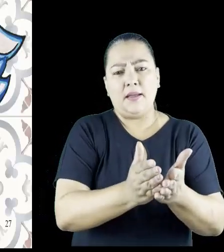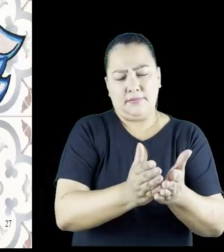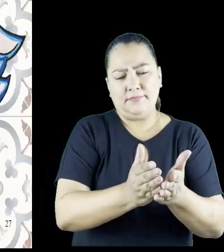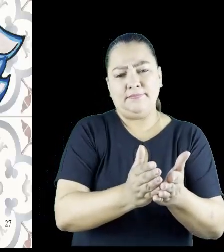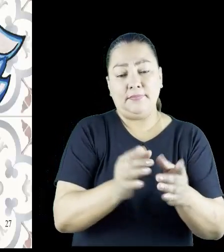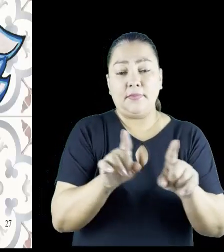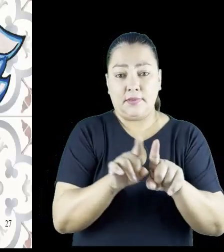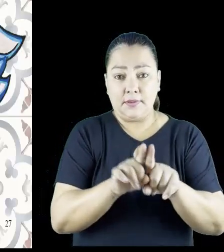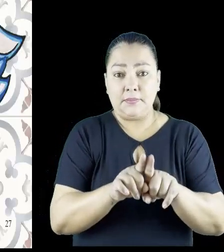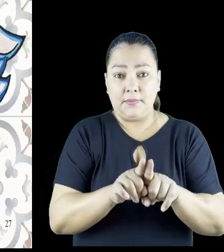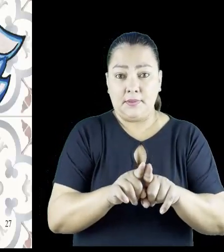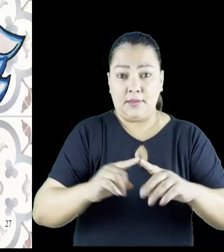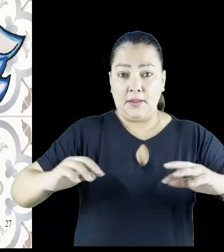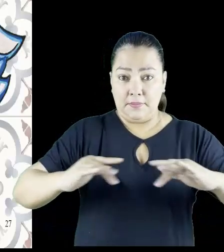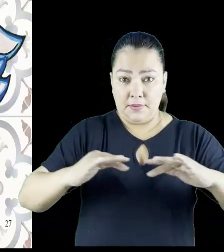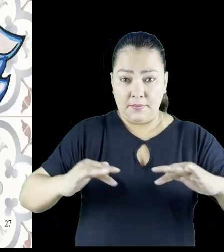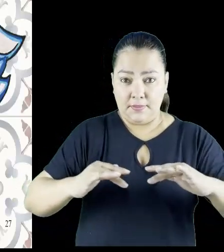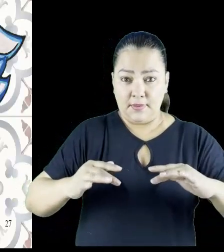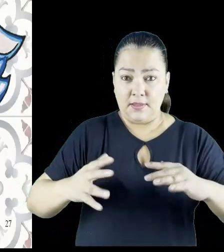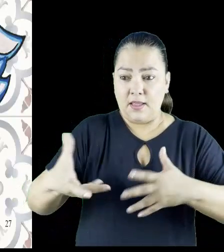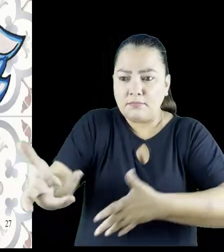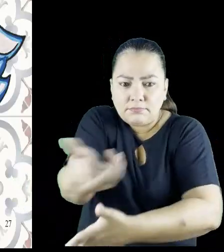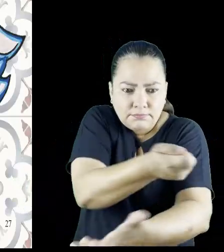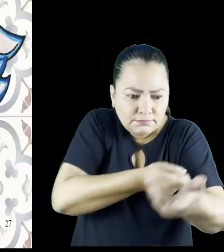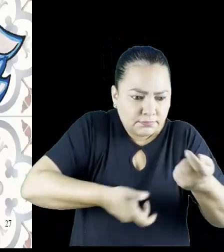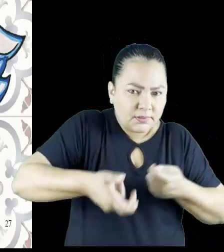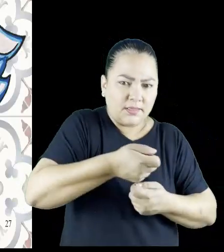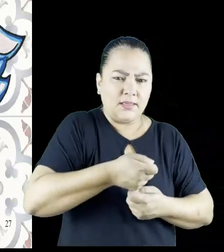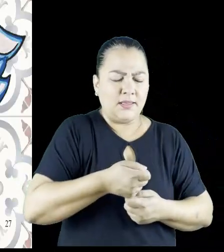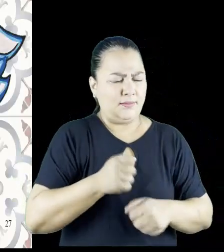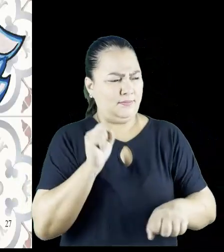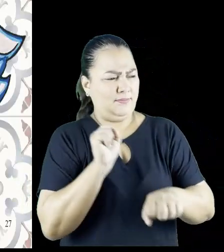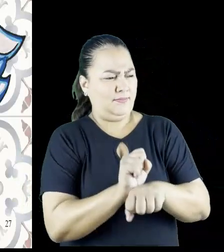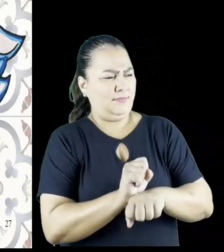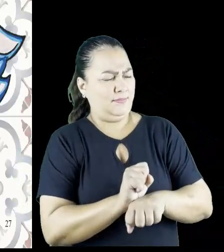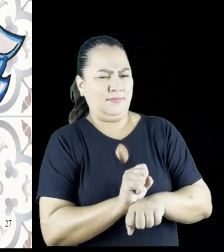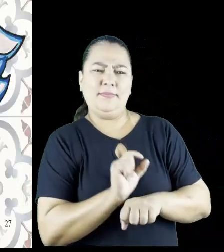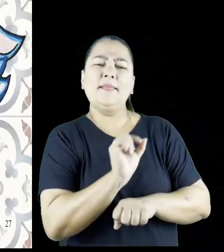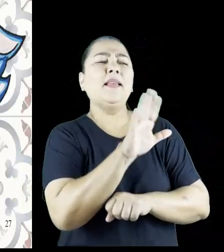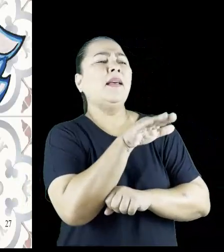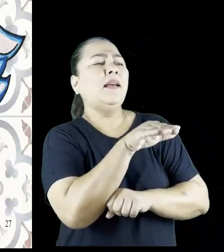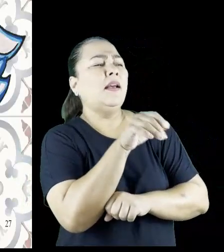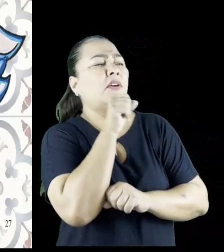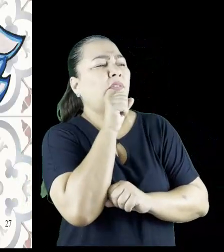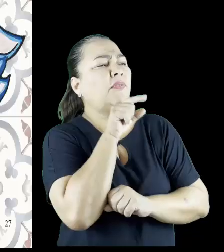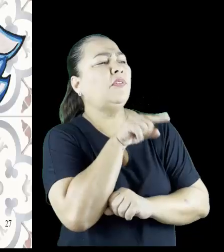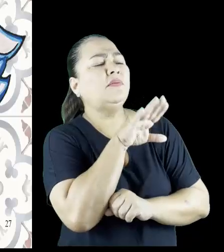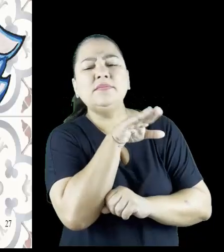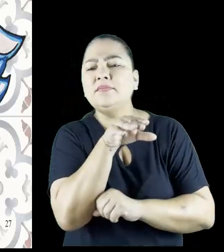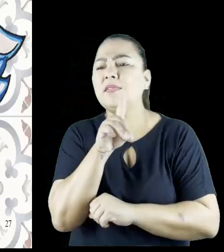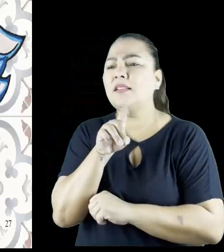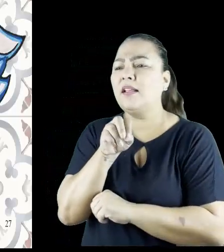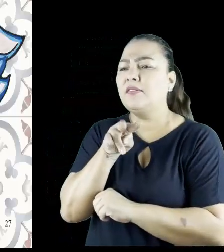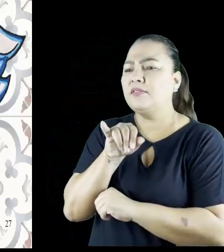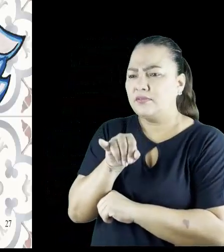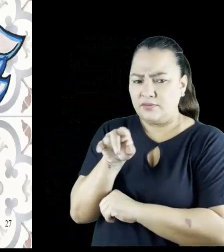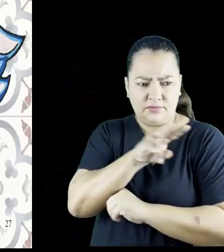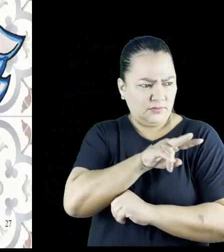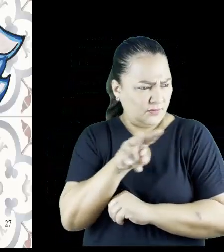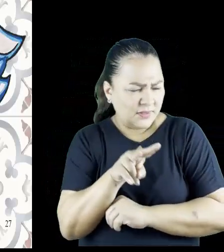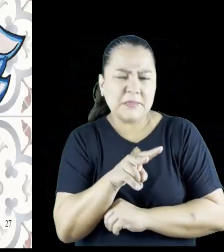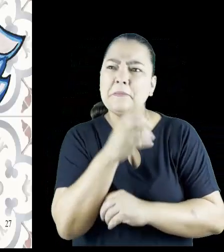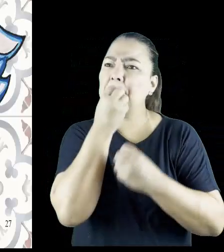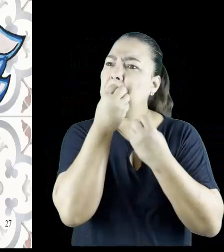de barco e espinhel. E na meia praia era de rede de arrasto. Fui obrigada a parar tudo. Ei, Voneno, seu